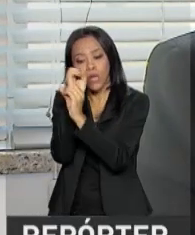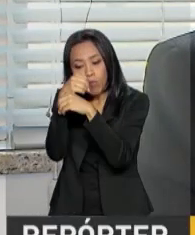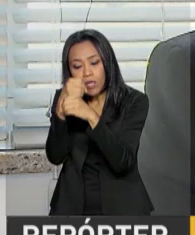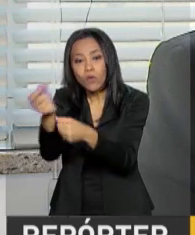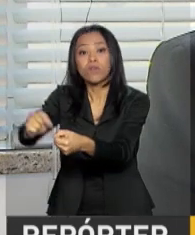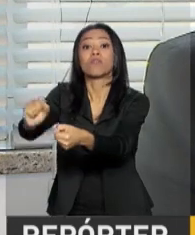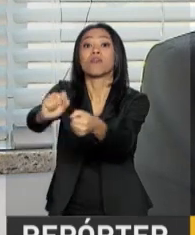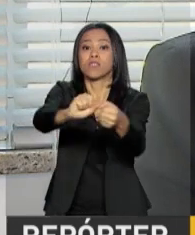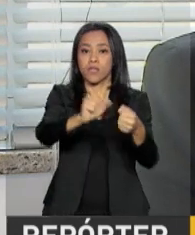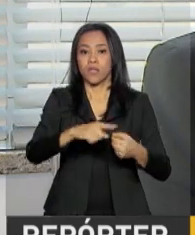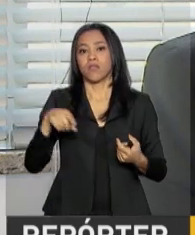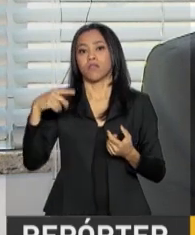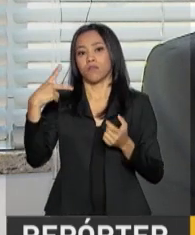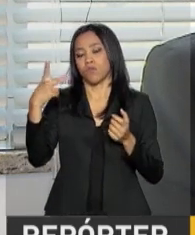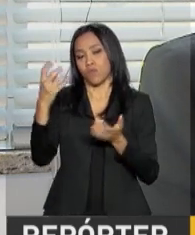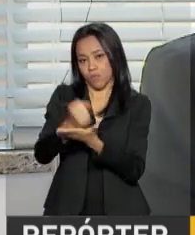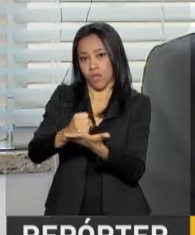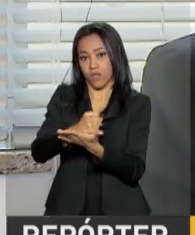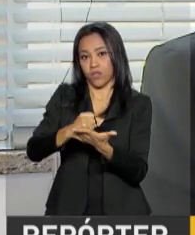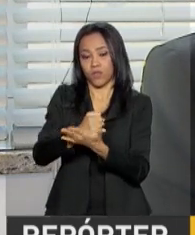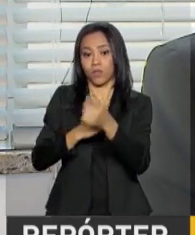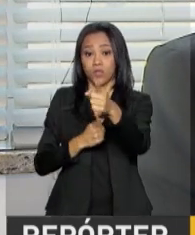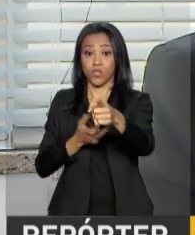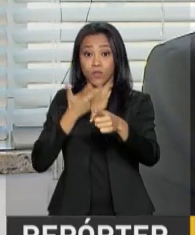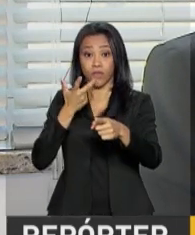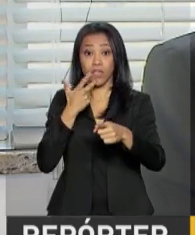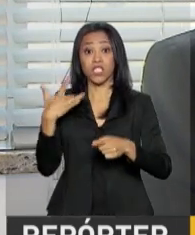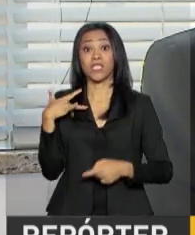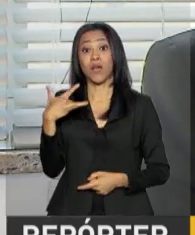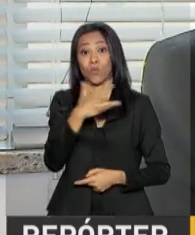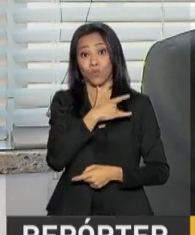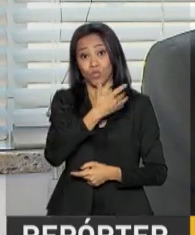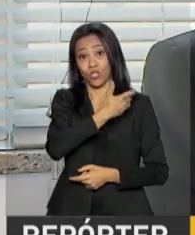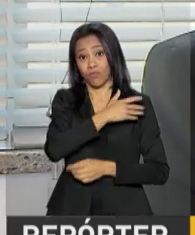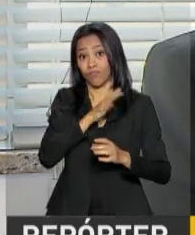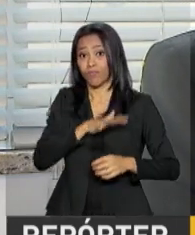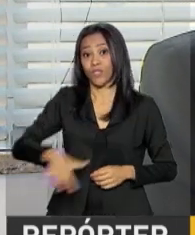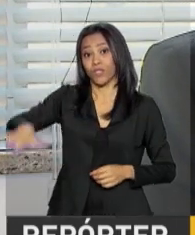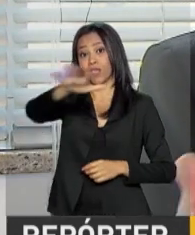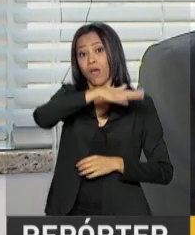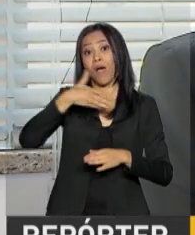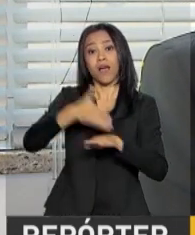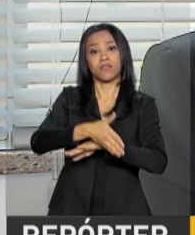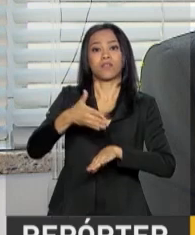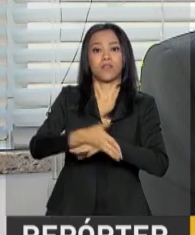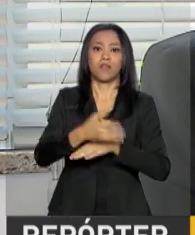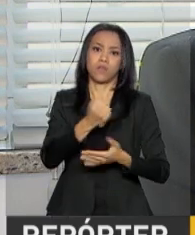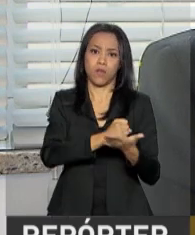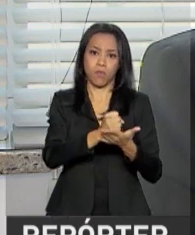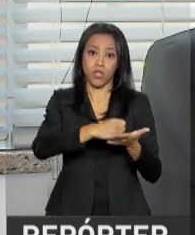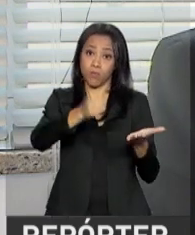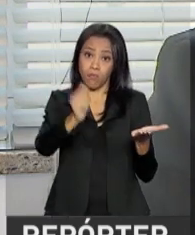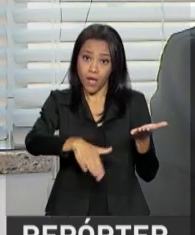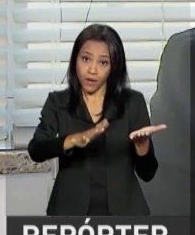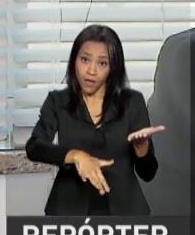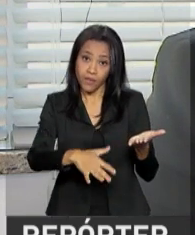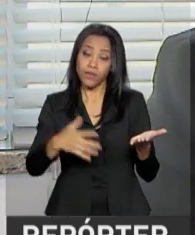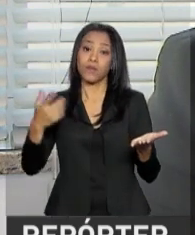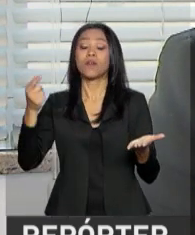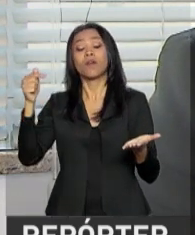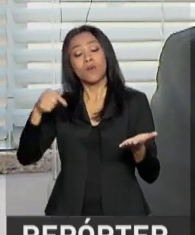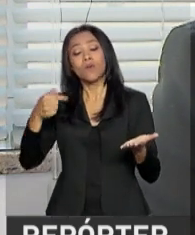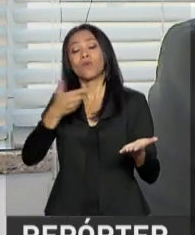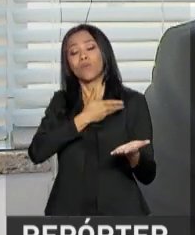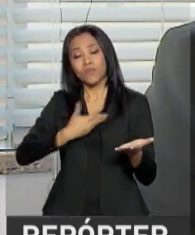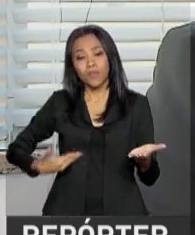de saúde pública nós estamos falando aqui de acesso ao medicamento quanto mais barato o medicamento mais capacidade de o estado